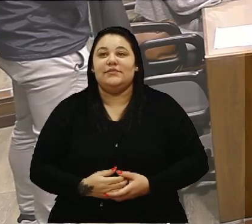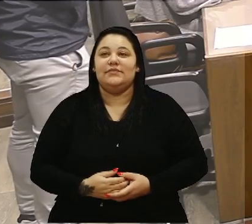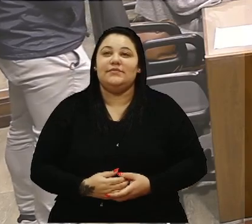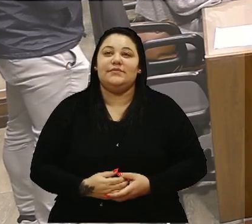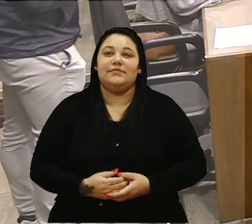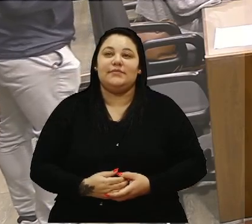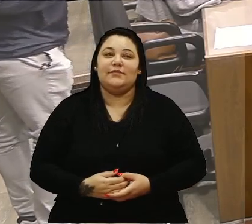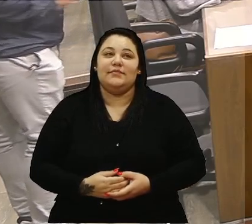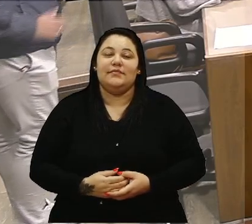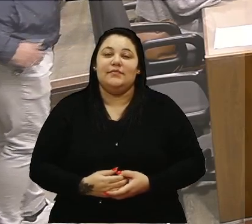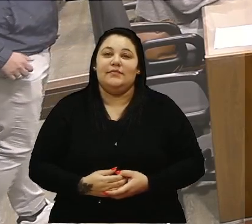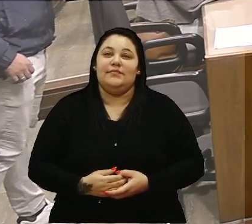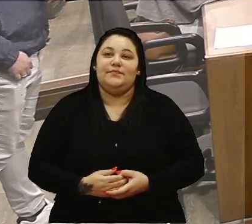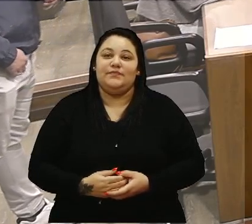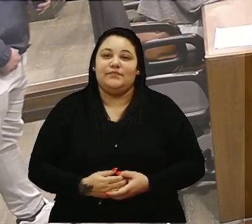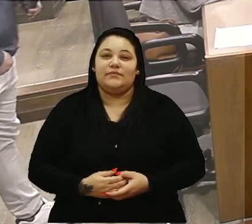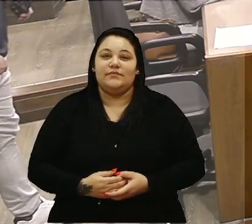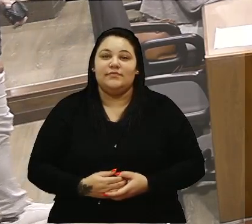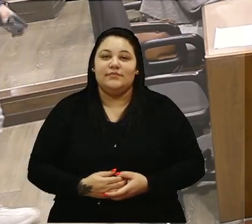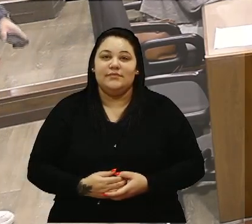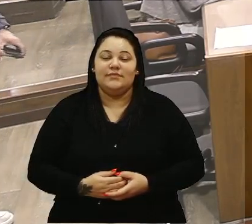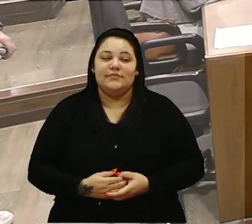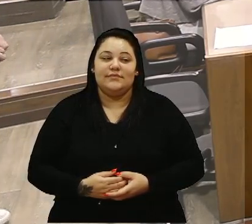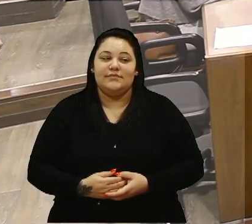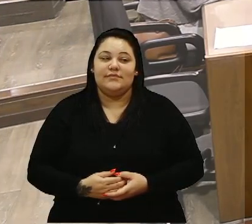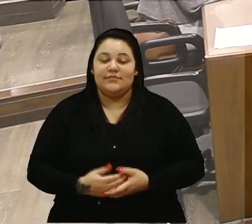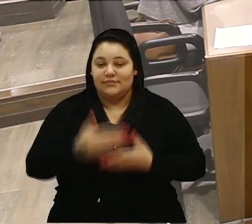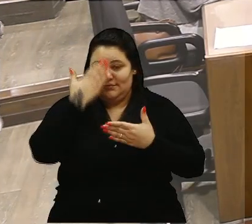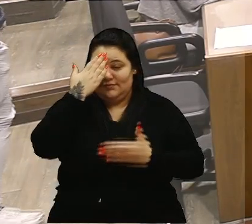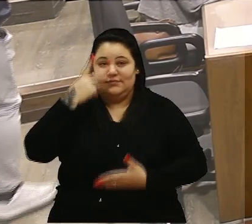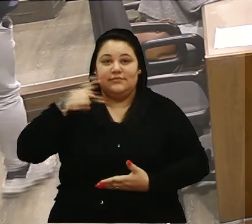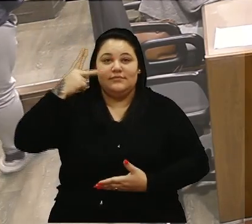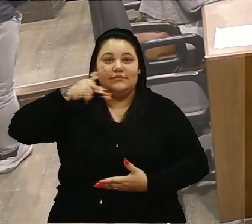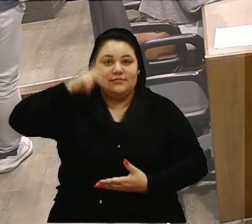Obrigado, vereador Iago. Em declaração de líder...